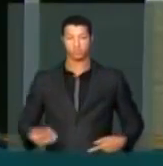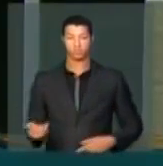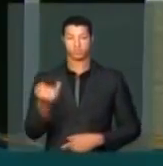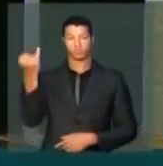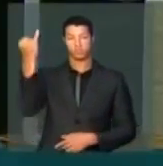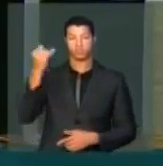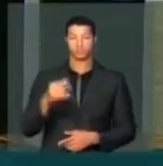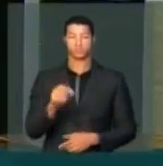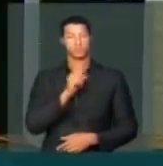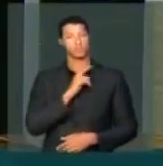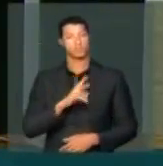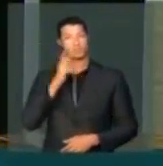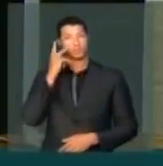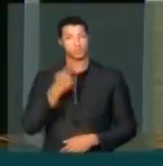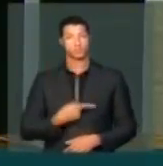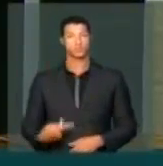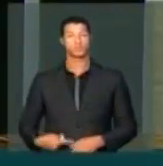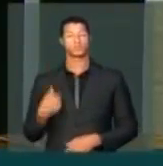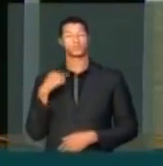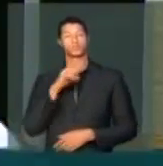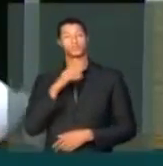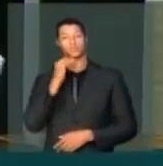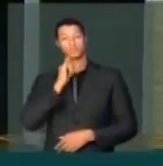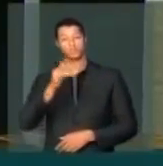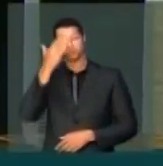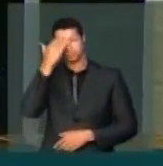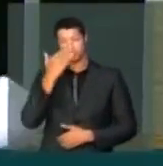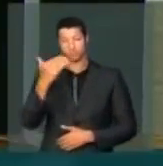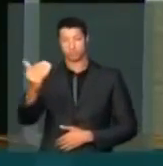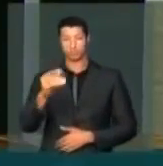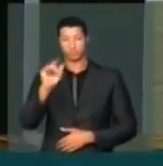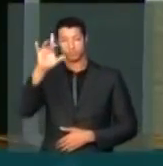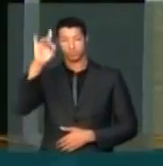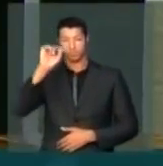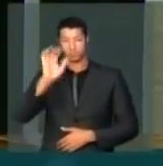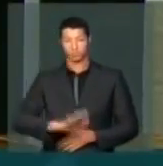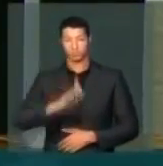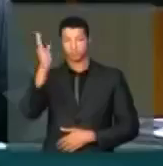fundamental. Senhor presidente, era o que eu tinha a dizer. Muito obrigado. Que Deus abençoe o Brasil.